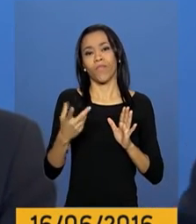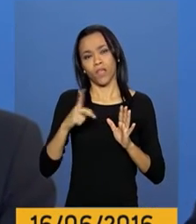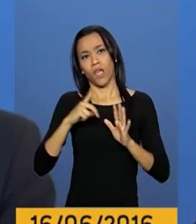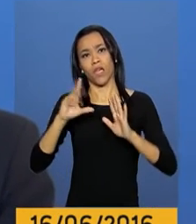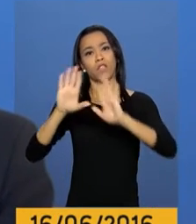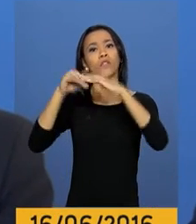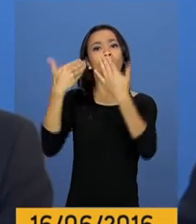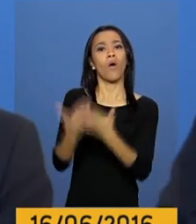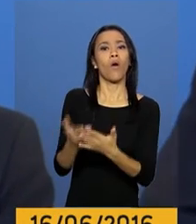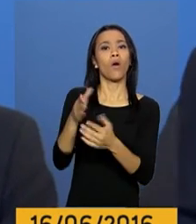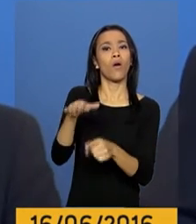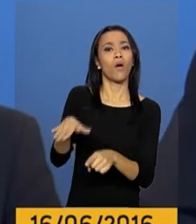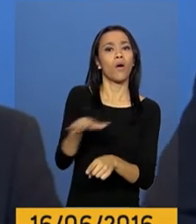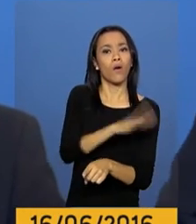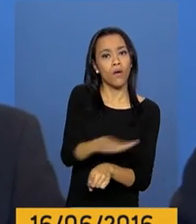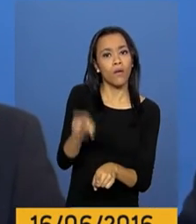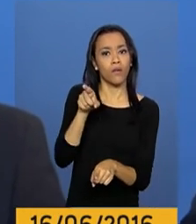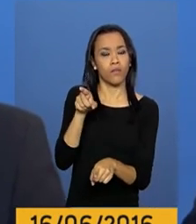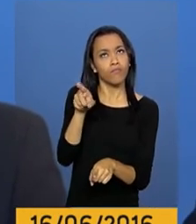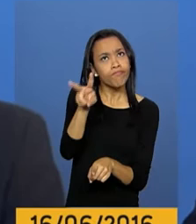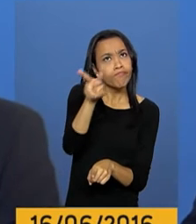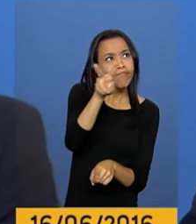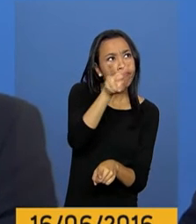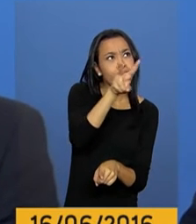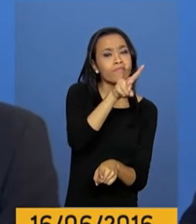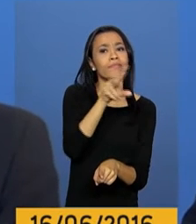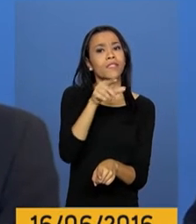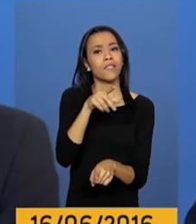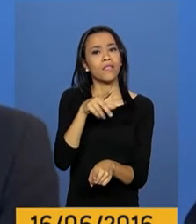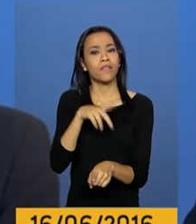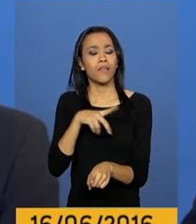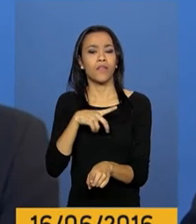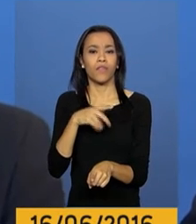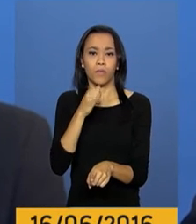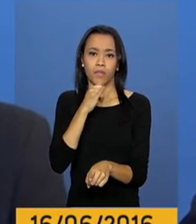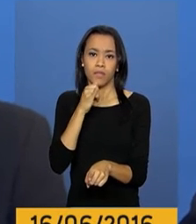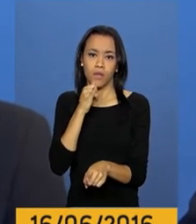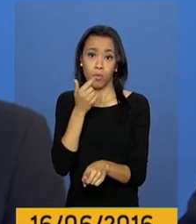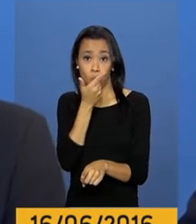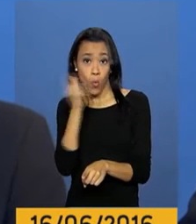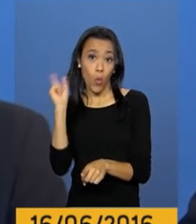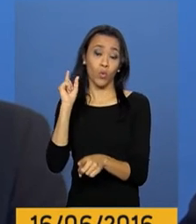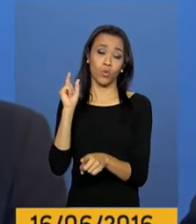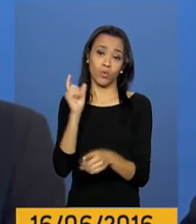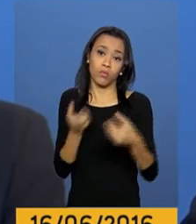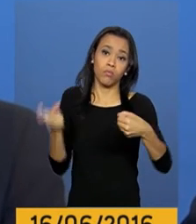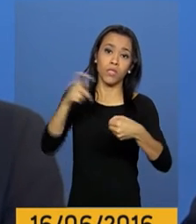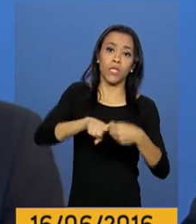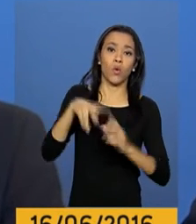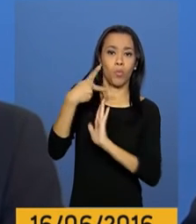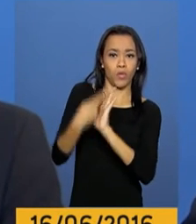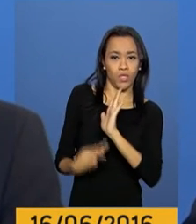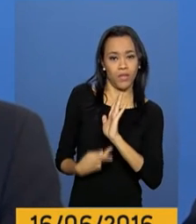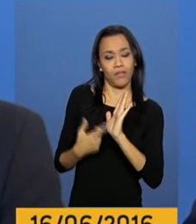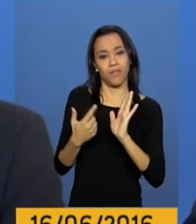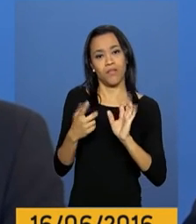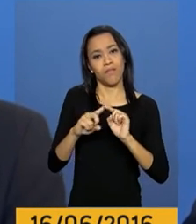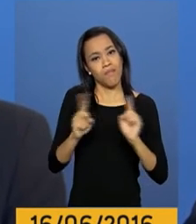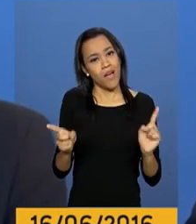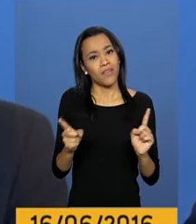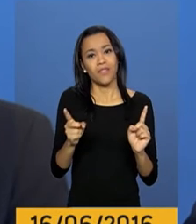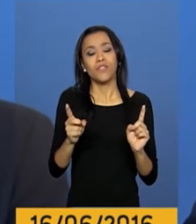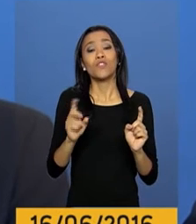foram viabilizadas em projetos alternativos como pré-moldado, mas esse balanço eu me permito